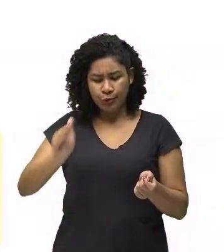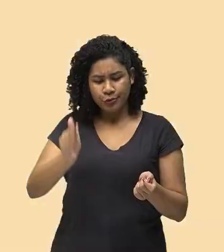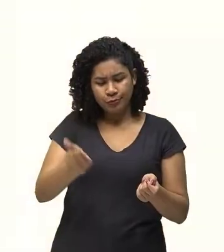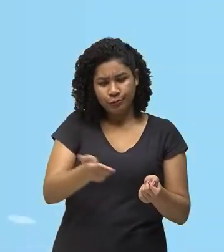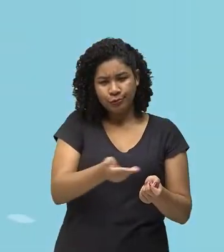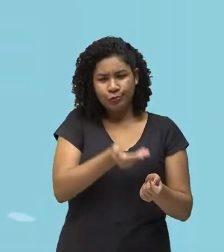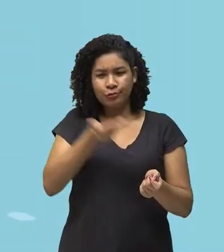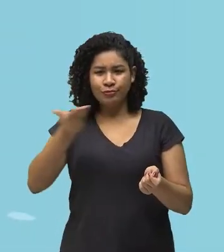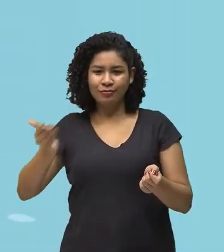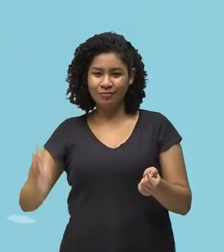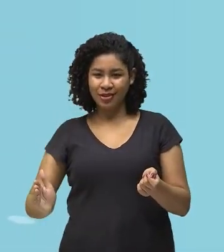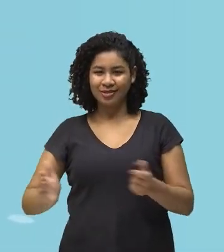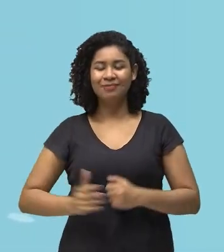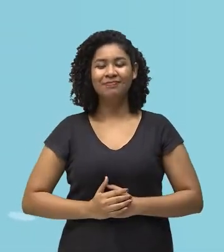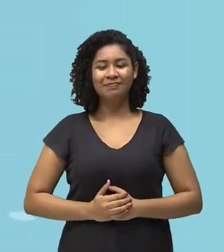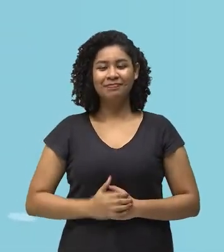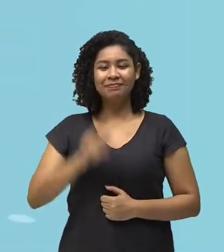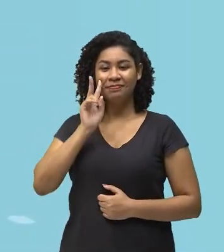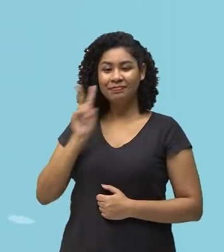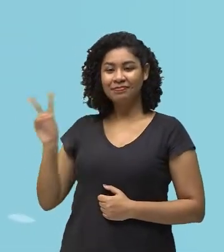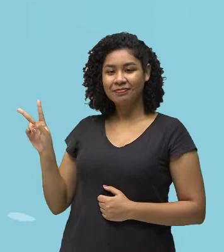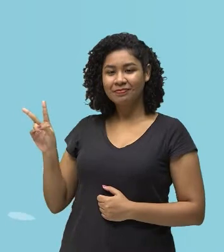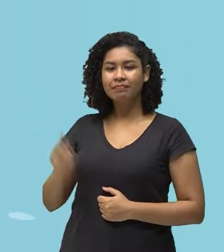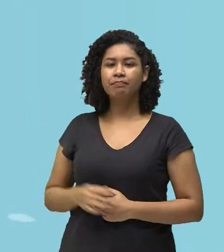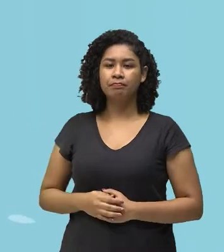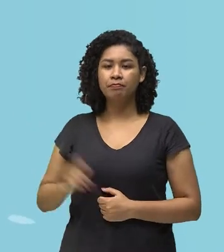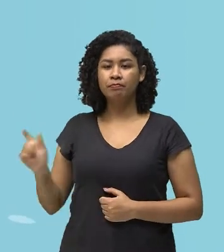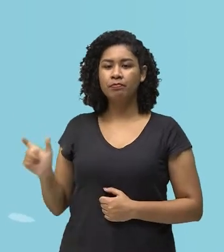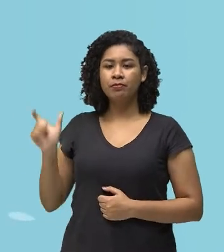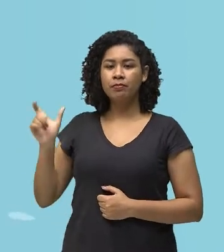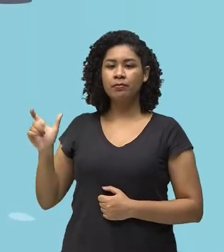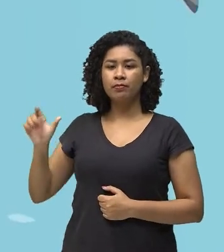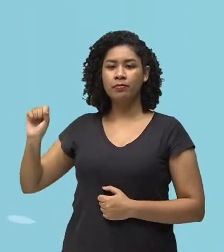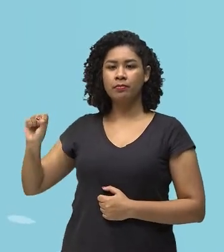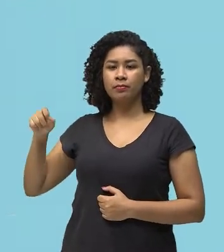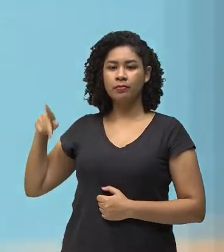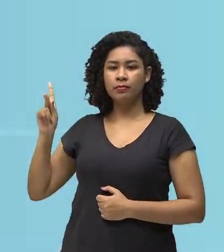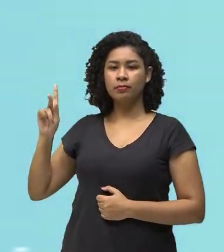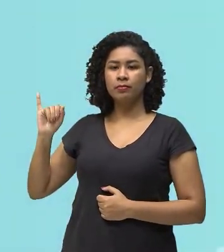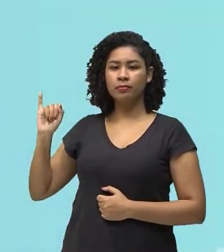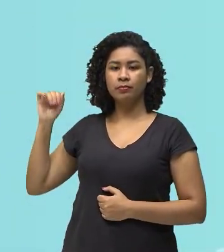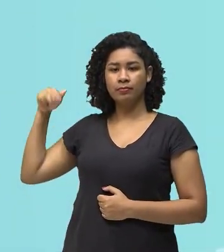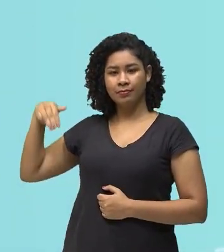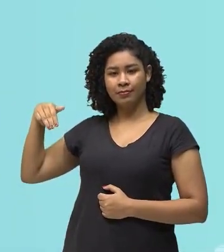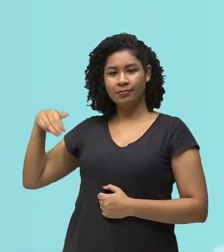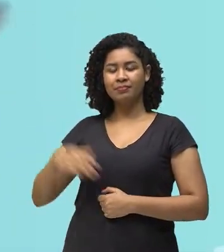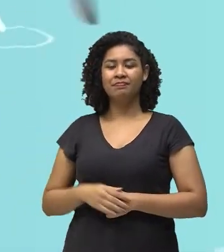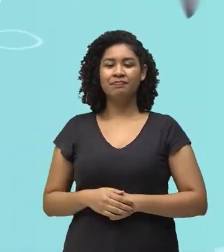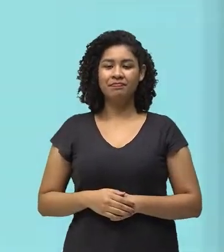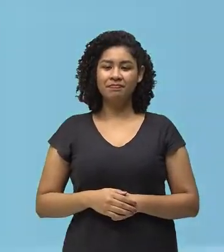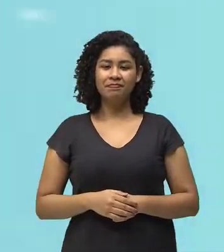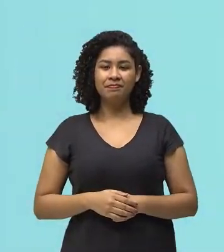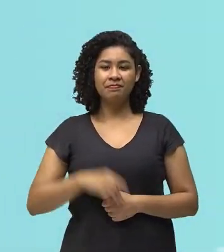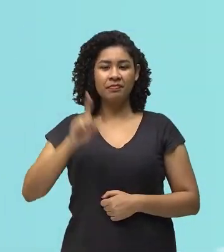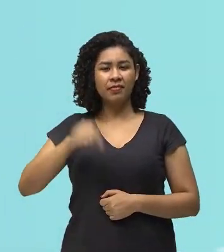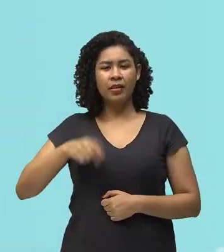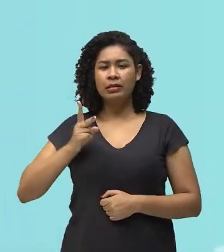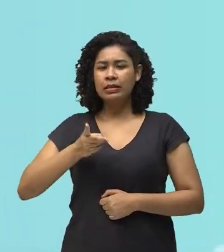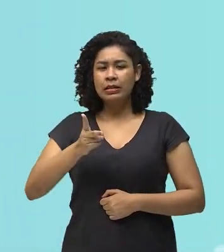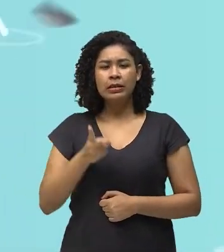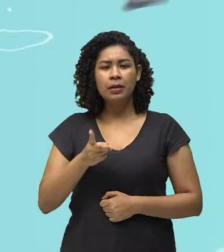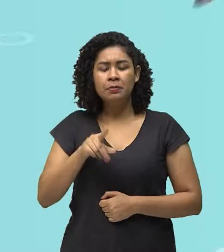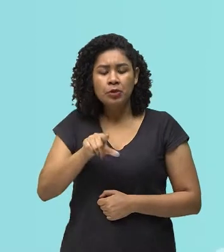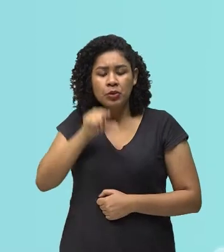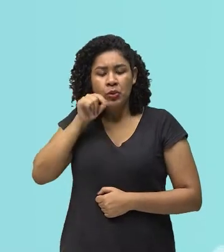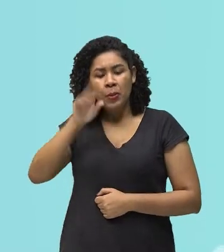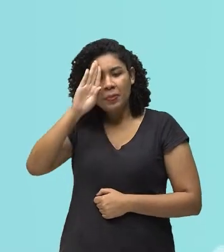ali. Tudo bem? Então, a ideia do skim é tirar a nata, extrair, não é? O essencial.